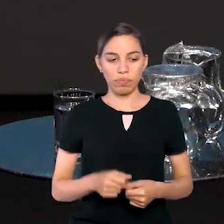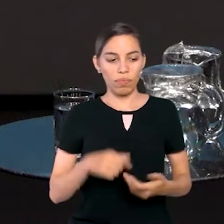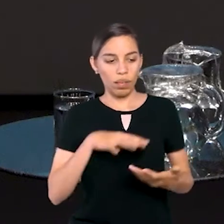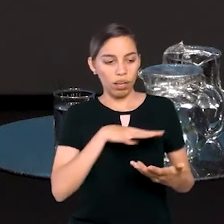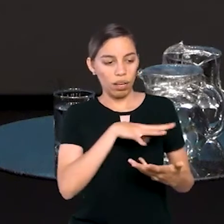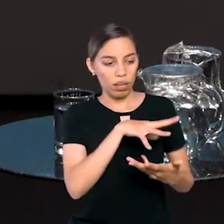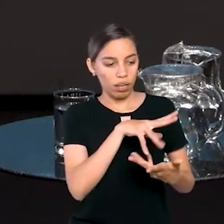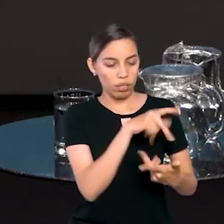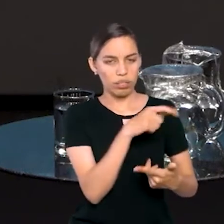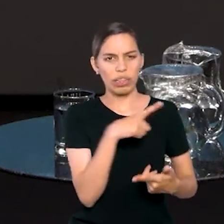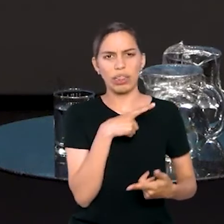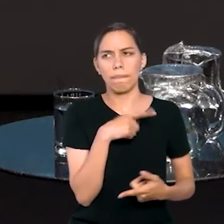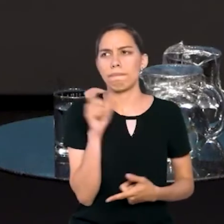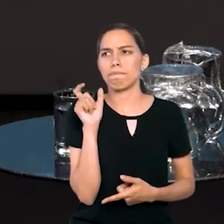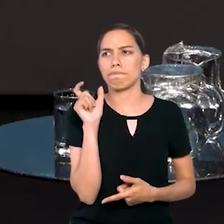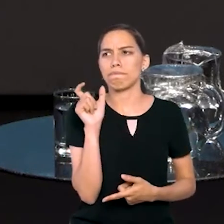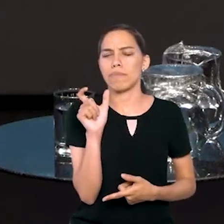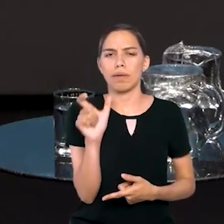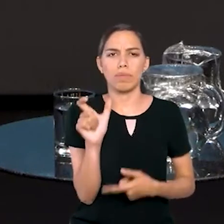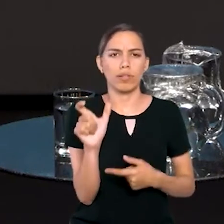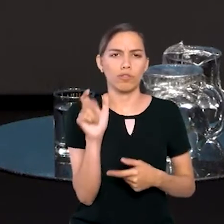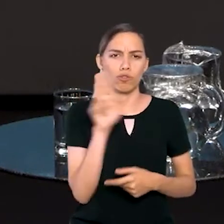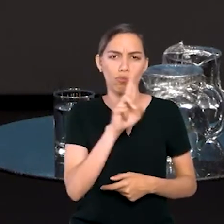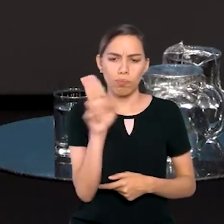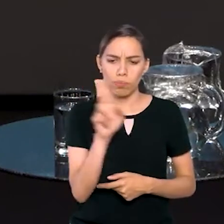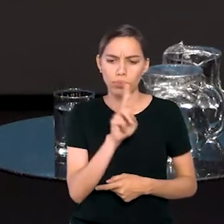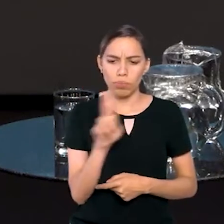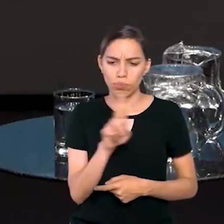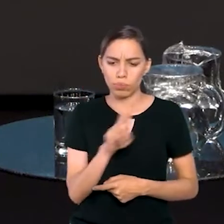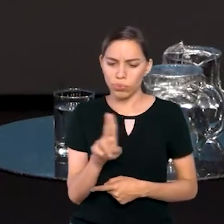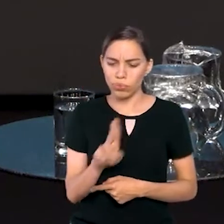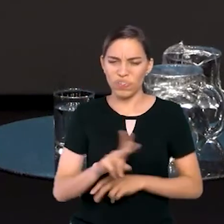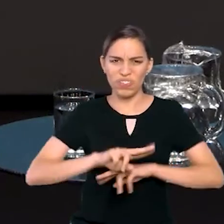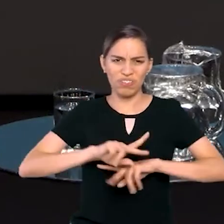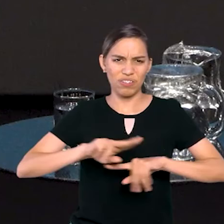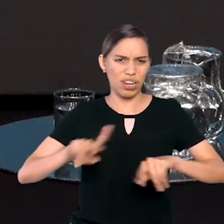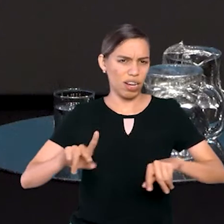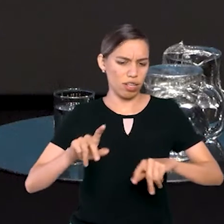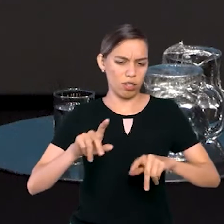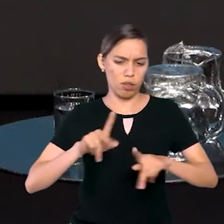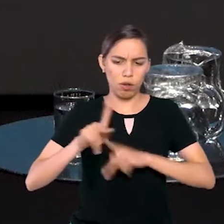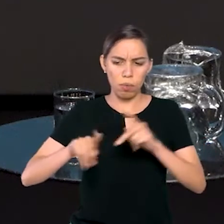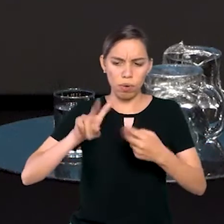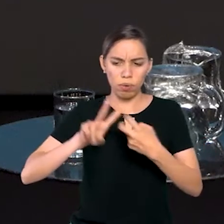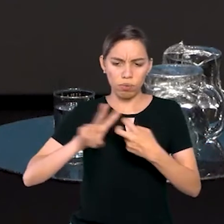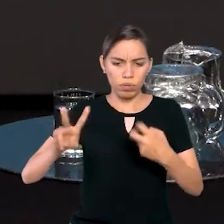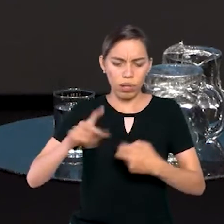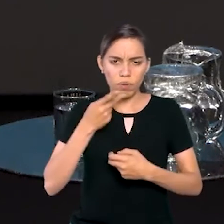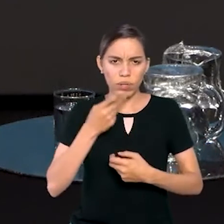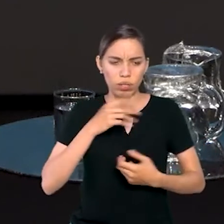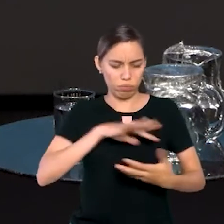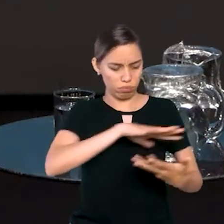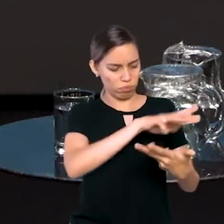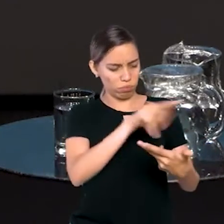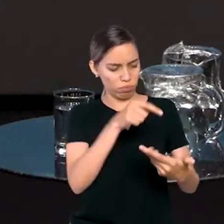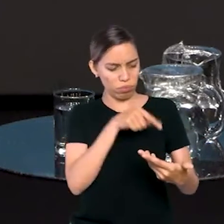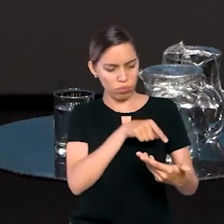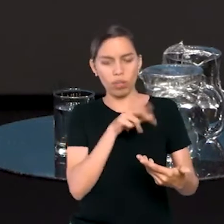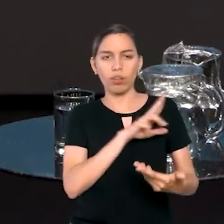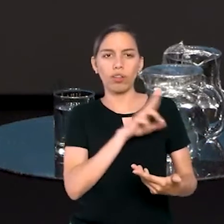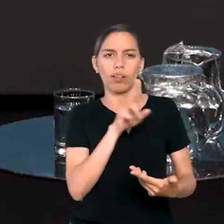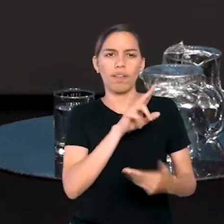são listas de nomes que os povos originários atribuem